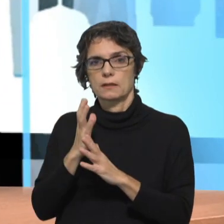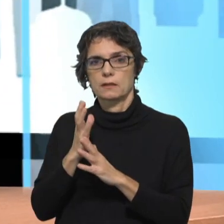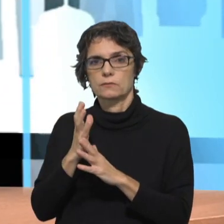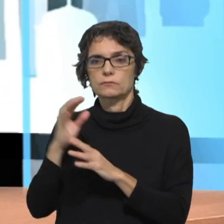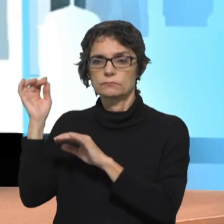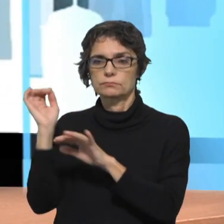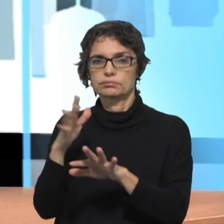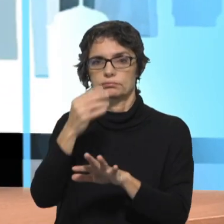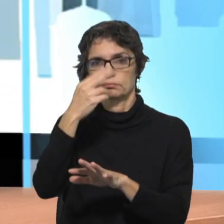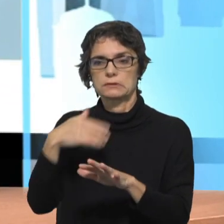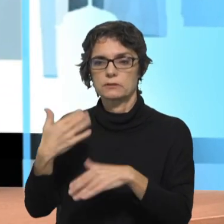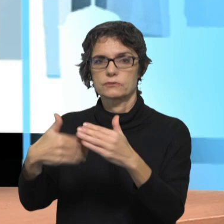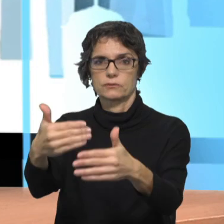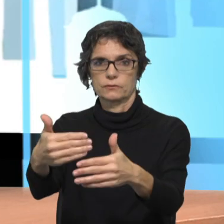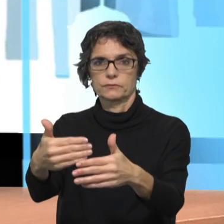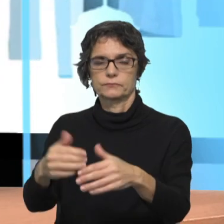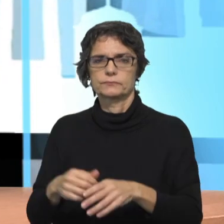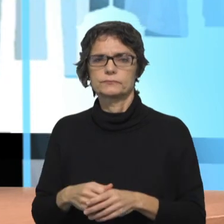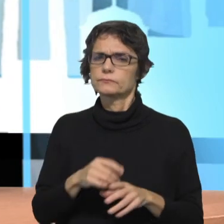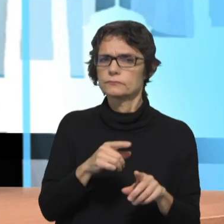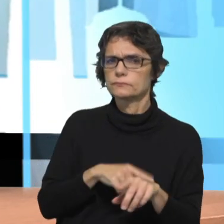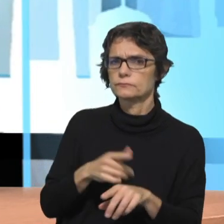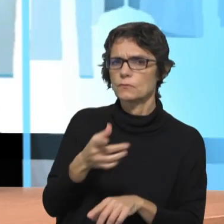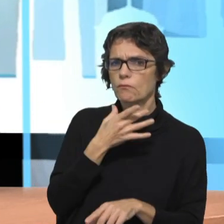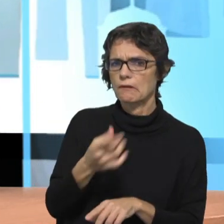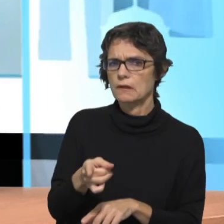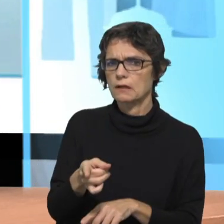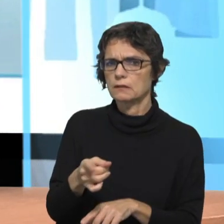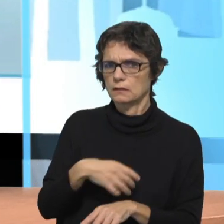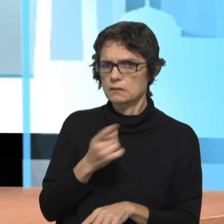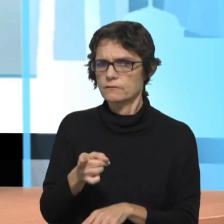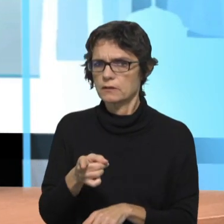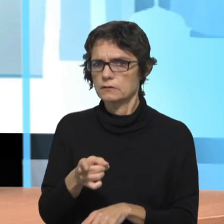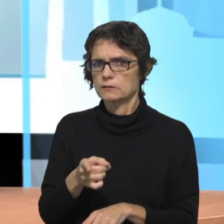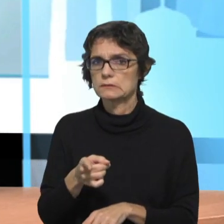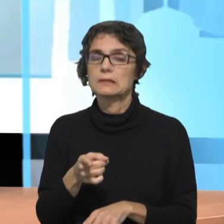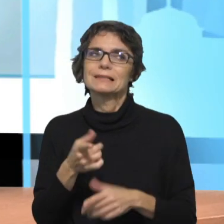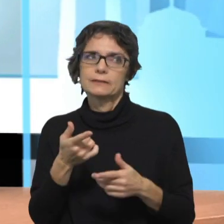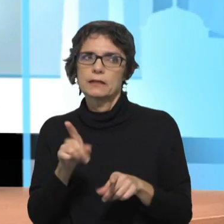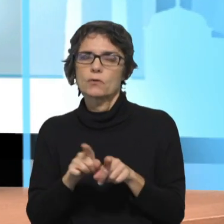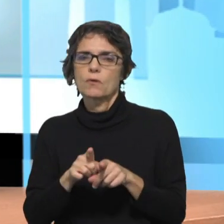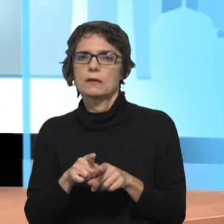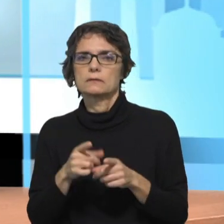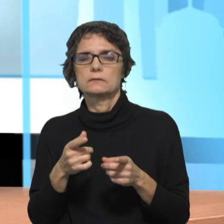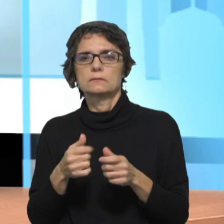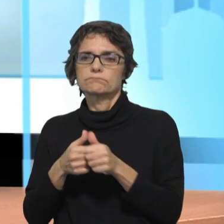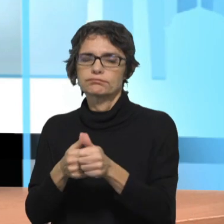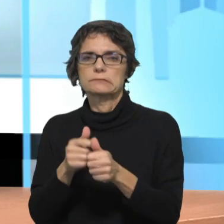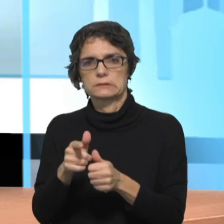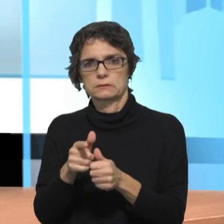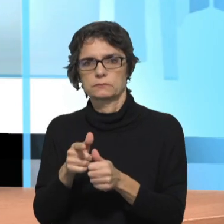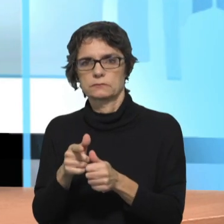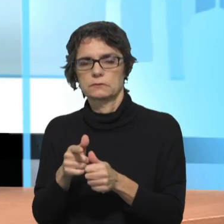intervenção. Nós temos... E o Natal tem esse significado? É um cumprimento, é a lógica do